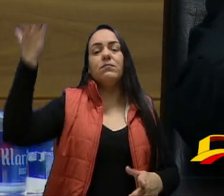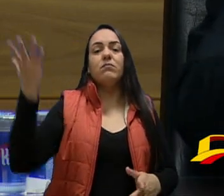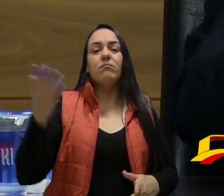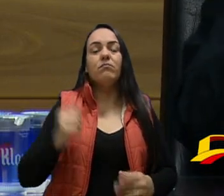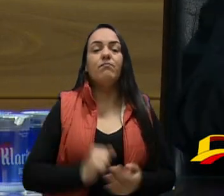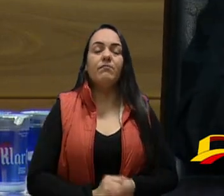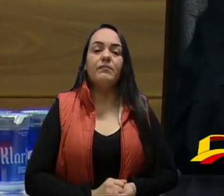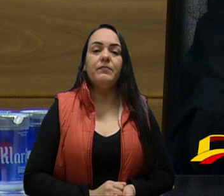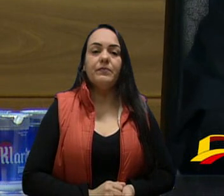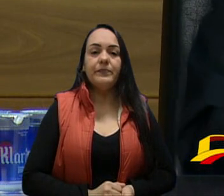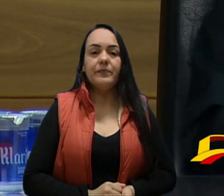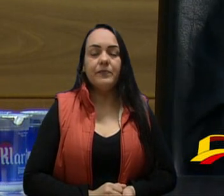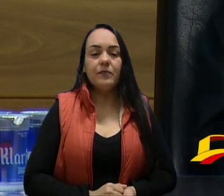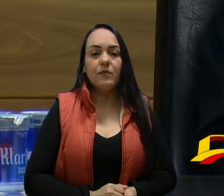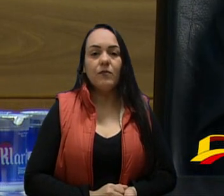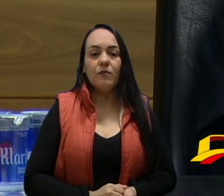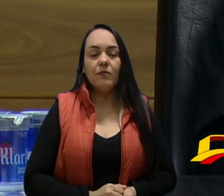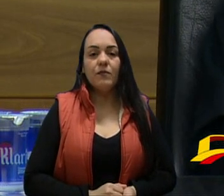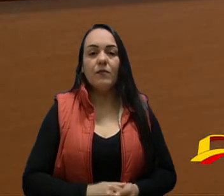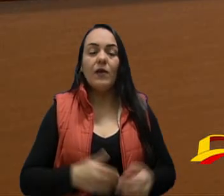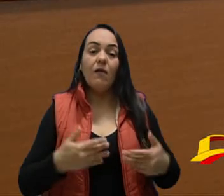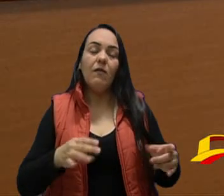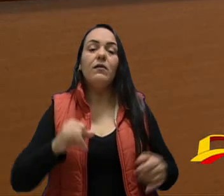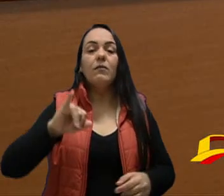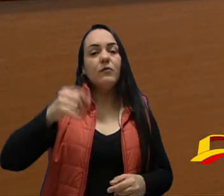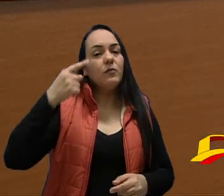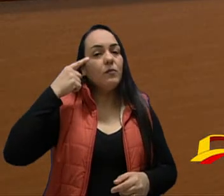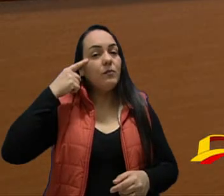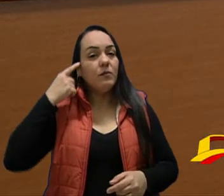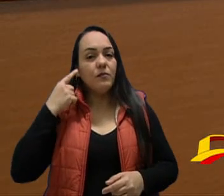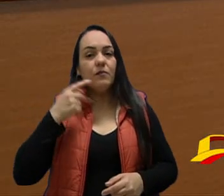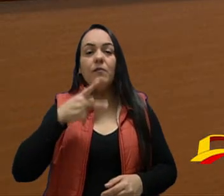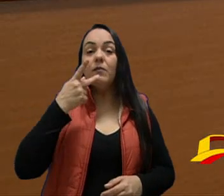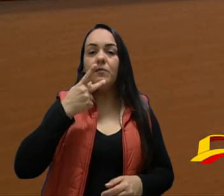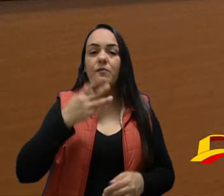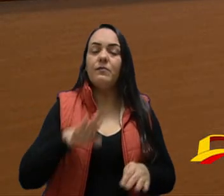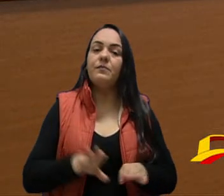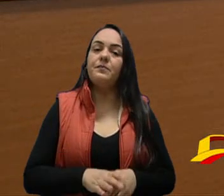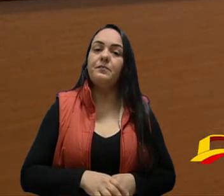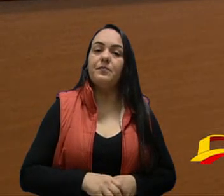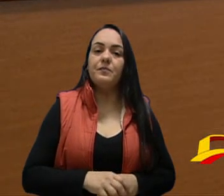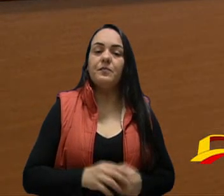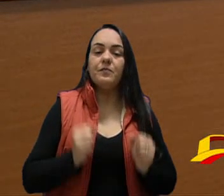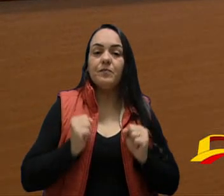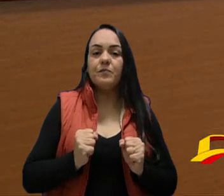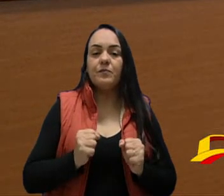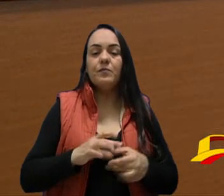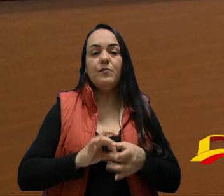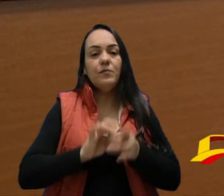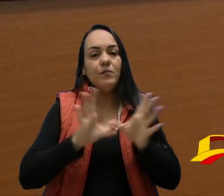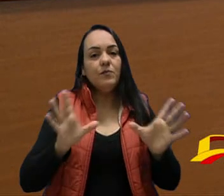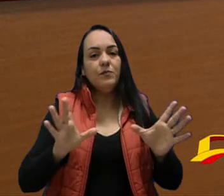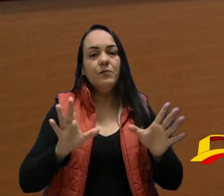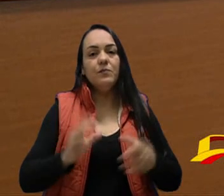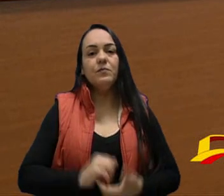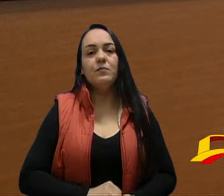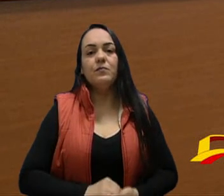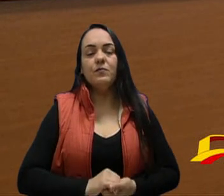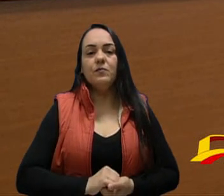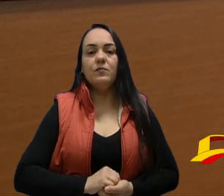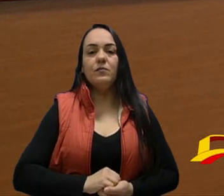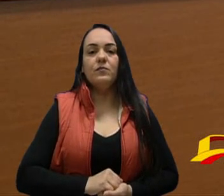falar já tá aberto hoje em já tá aberto